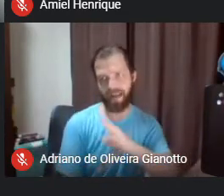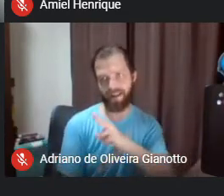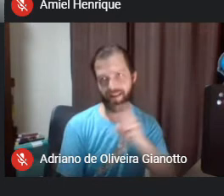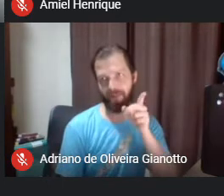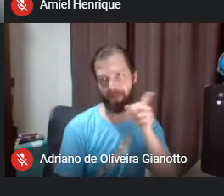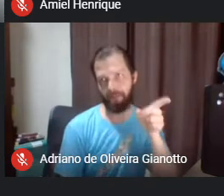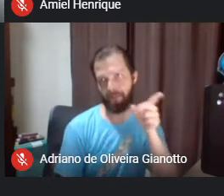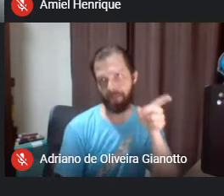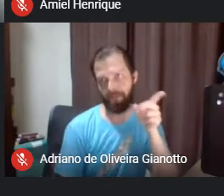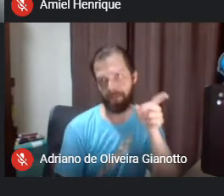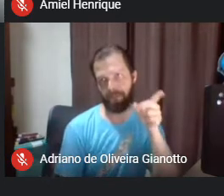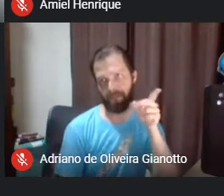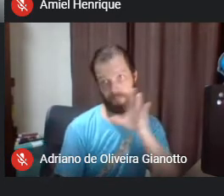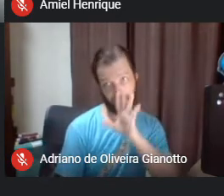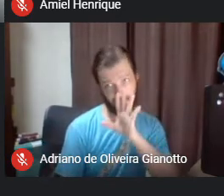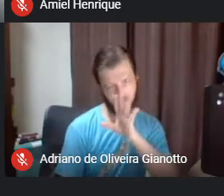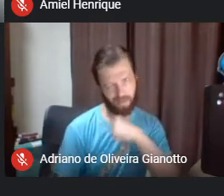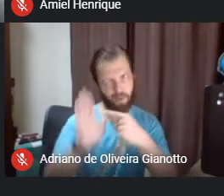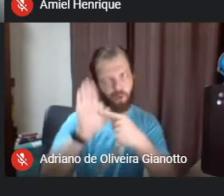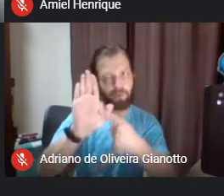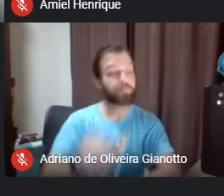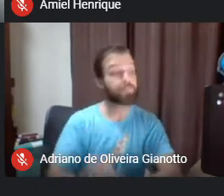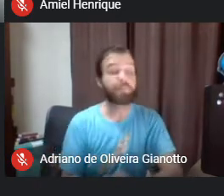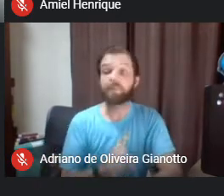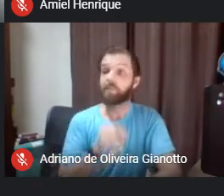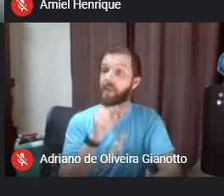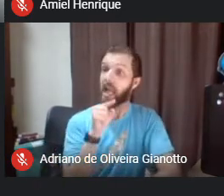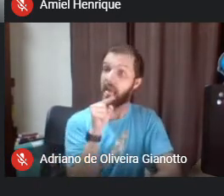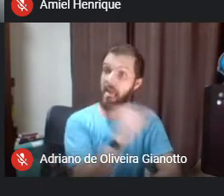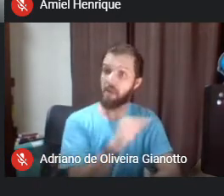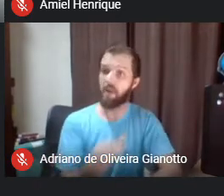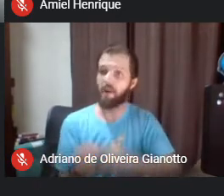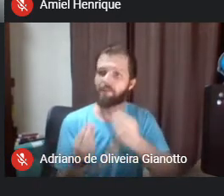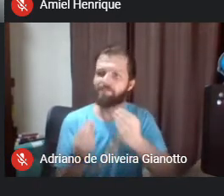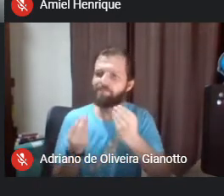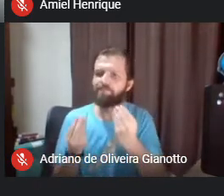ajudaram, foram algo mais fraterno, mas esse padre específico.